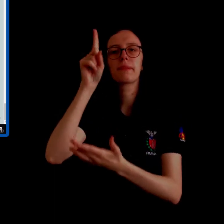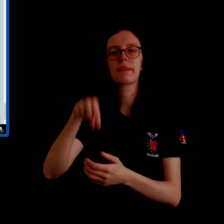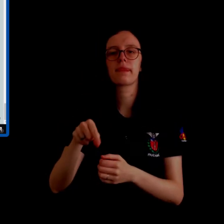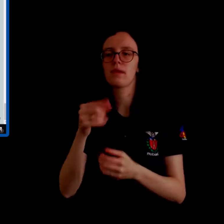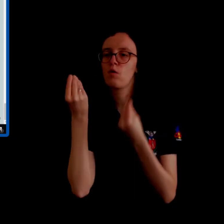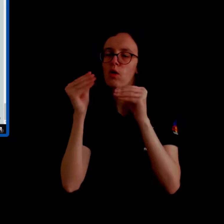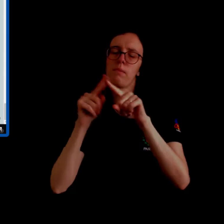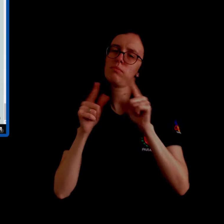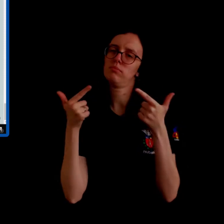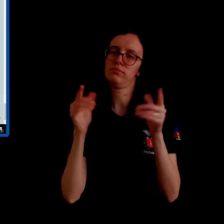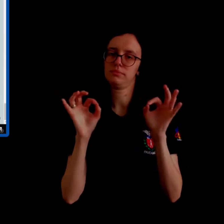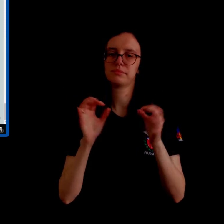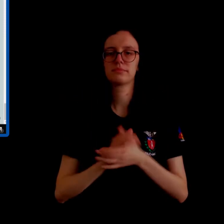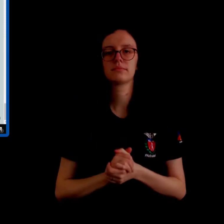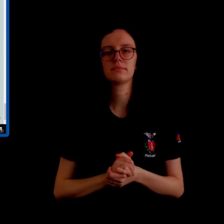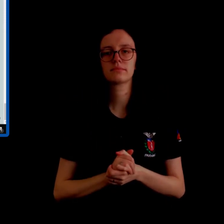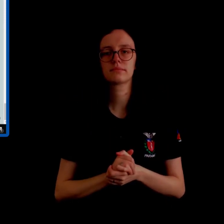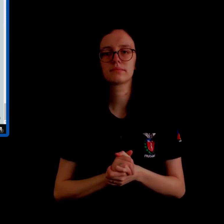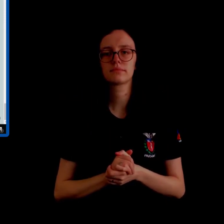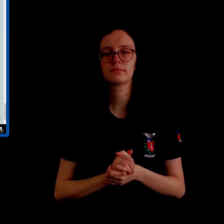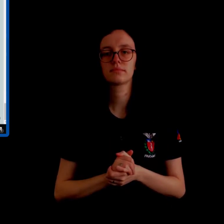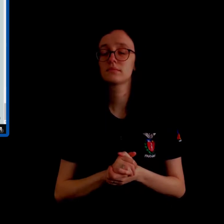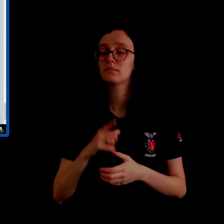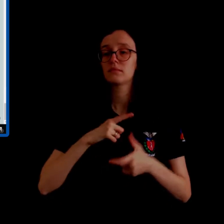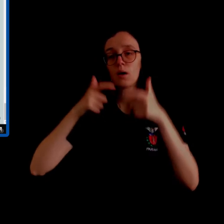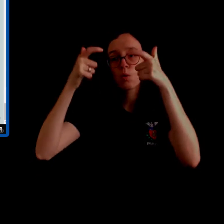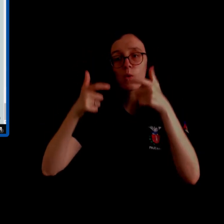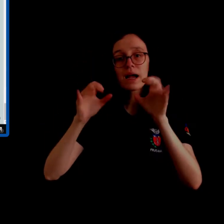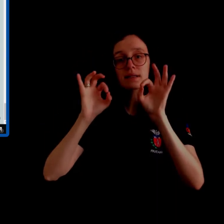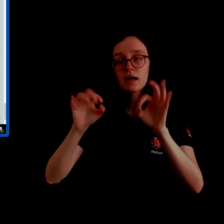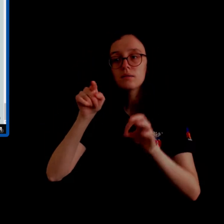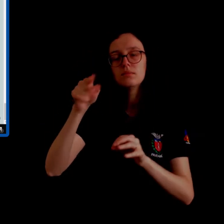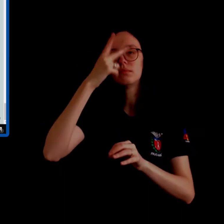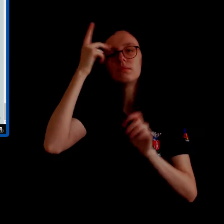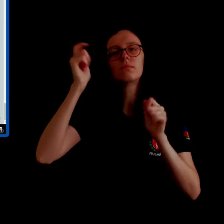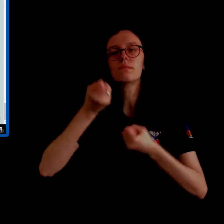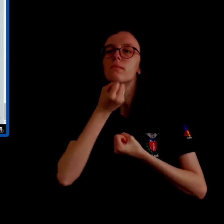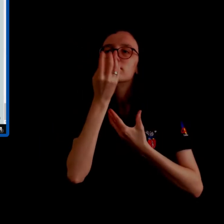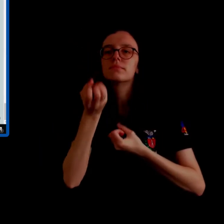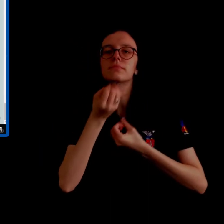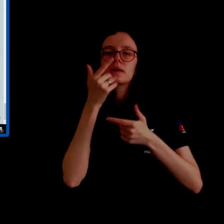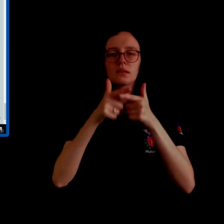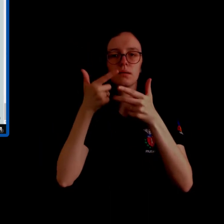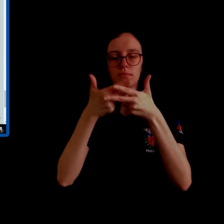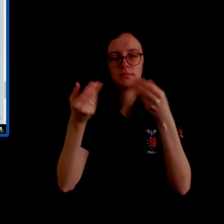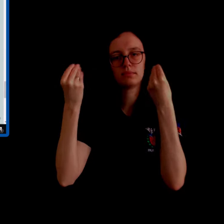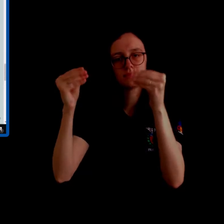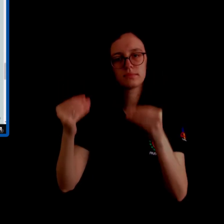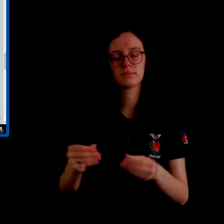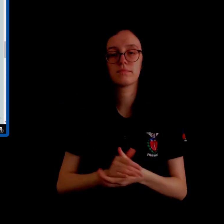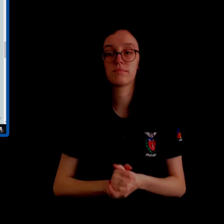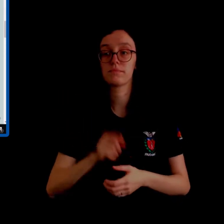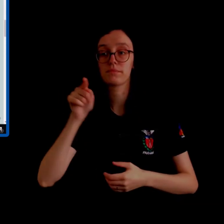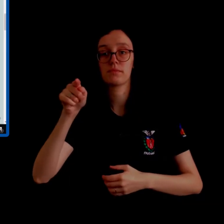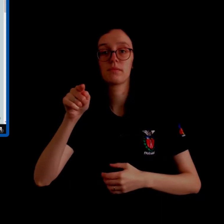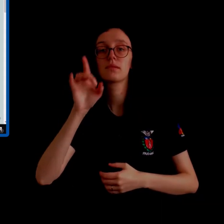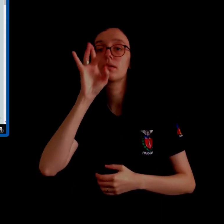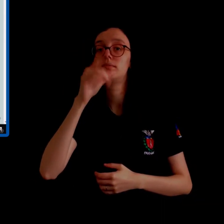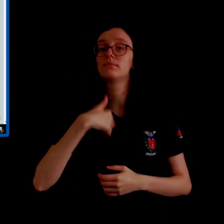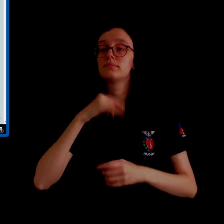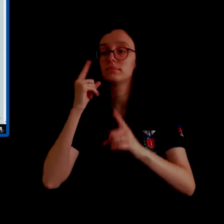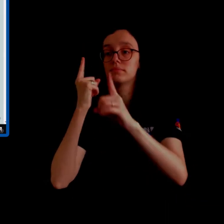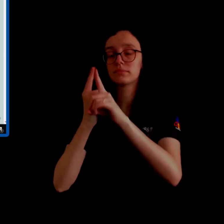Então, somente nesse campo aqui que as pessoas tiveram para relatar um problema. E aí, nesse caso, só se eu encontrar